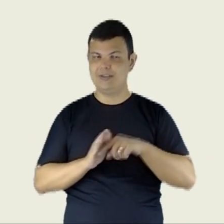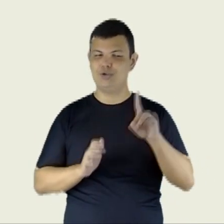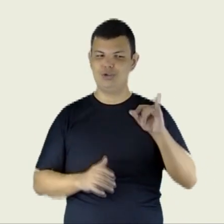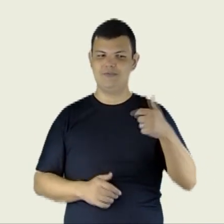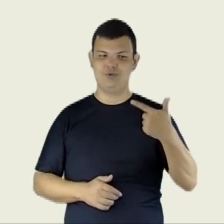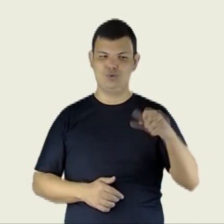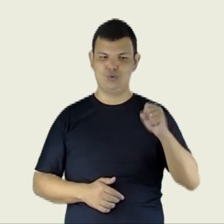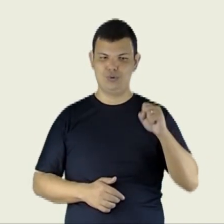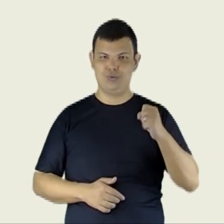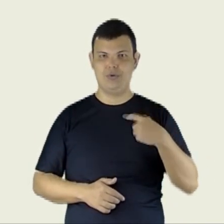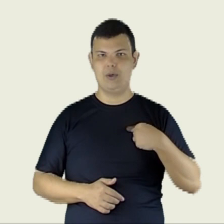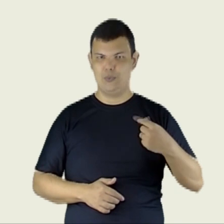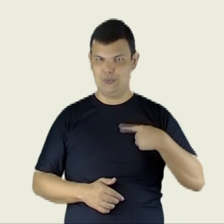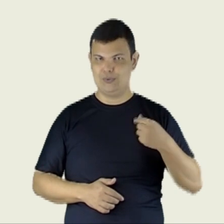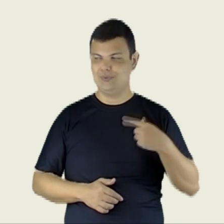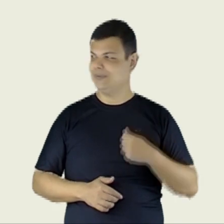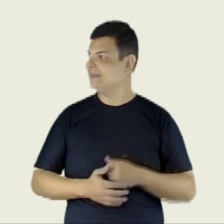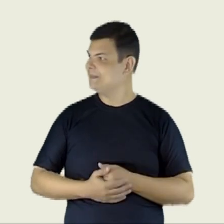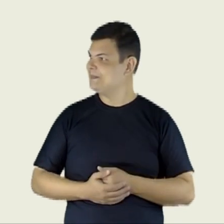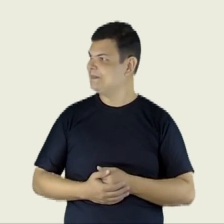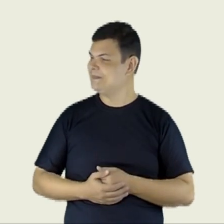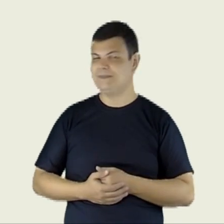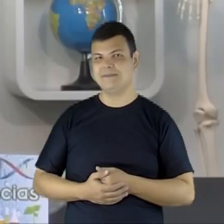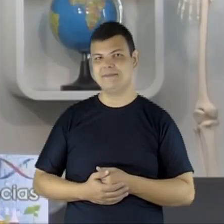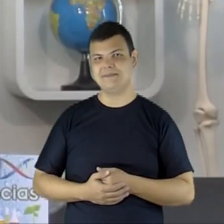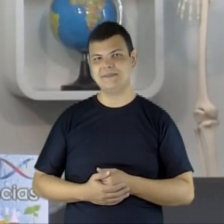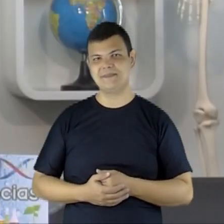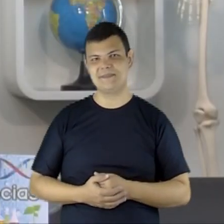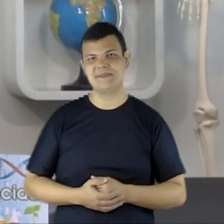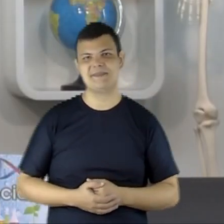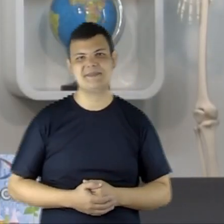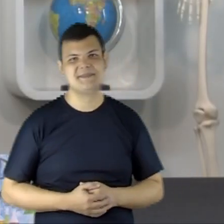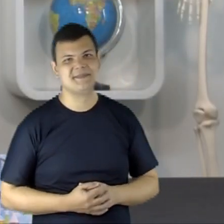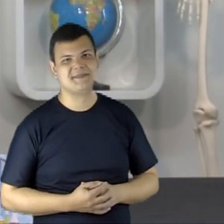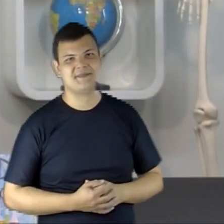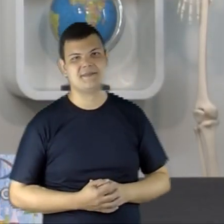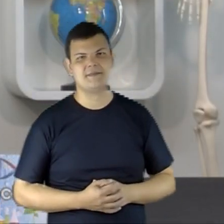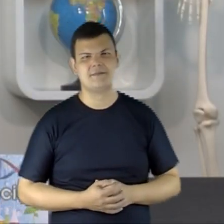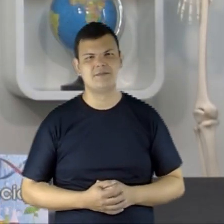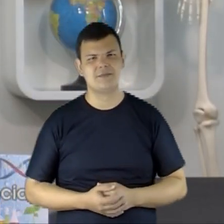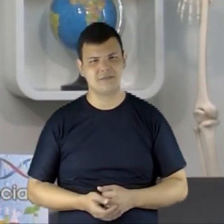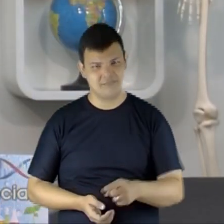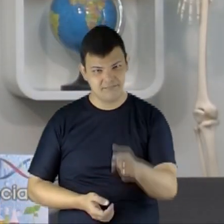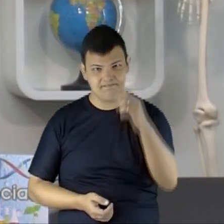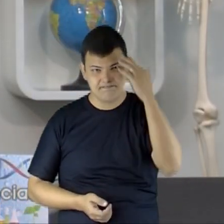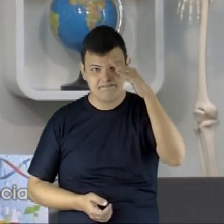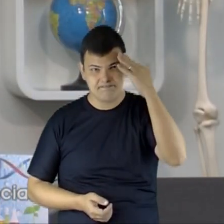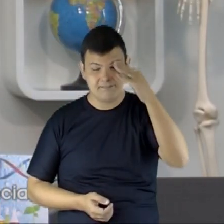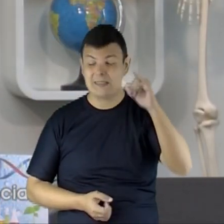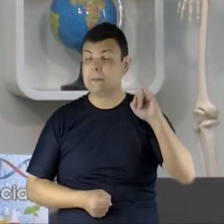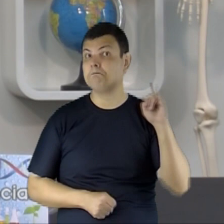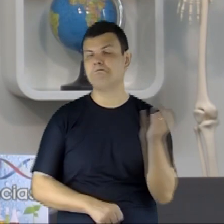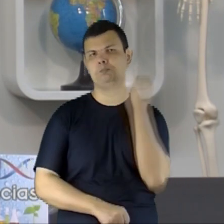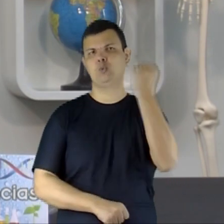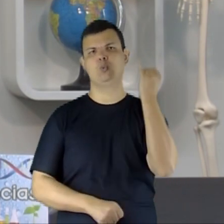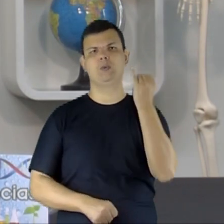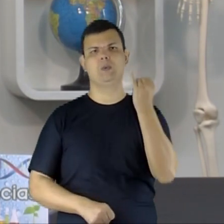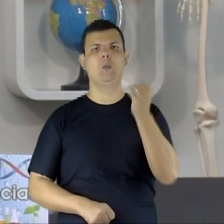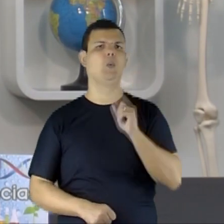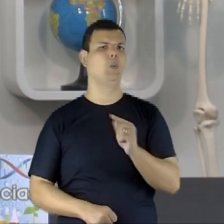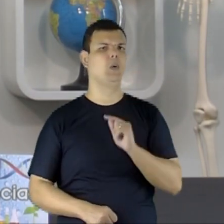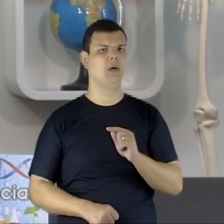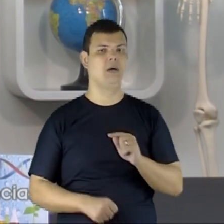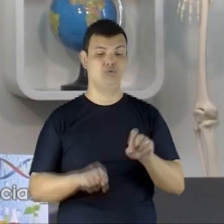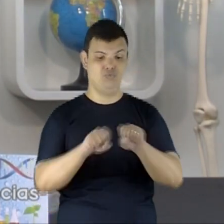dia 28 de agosto agora desse ano, tá legal? Então vem aqui comigo. Estão compreendendo como é importante que o nosso